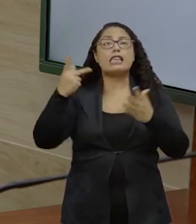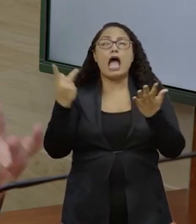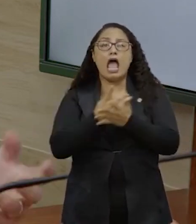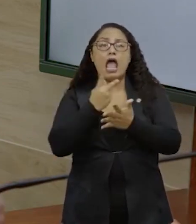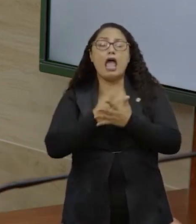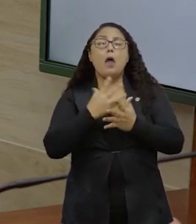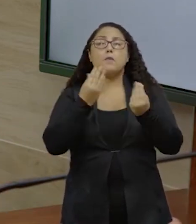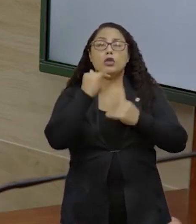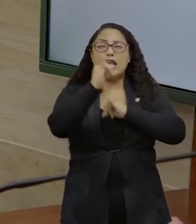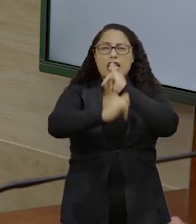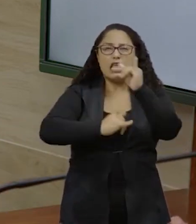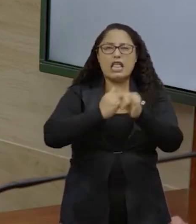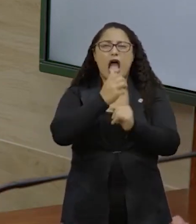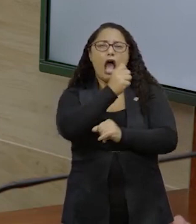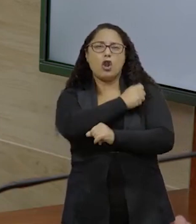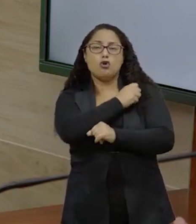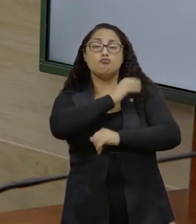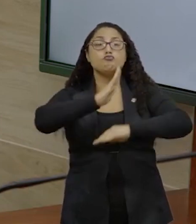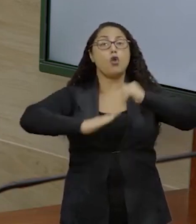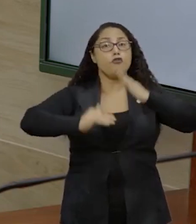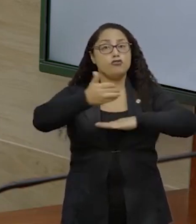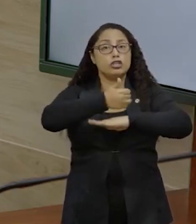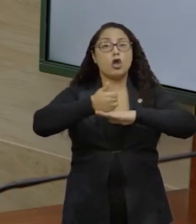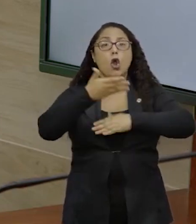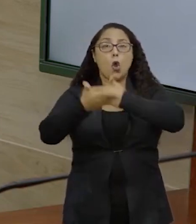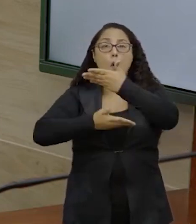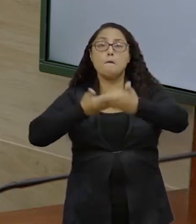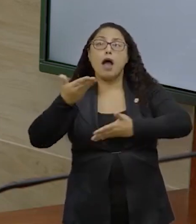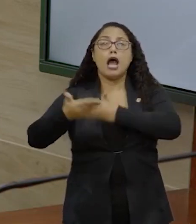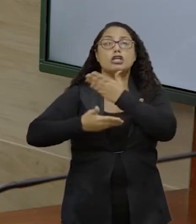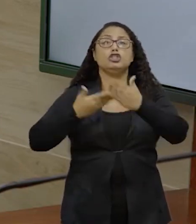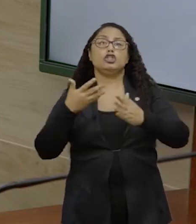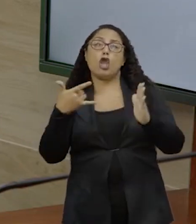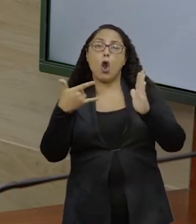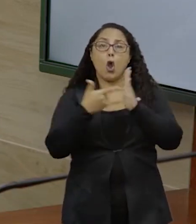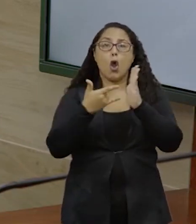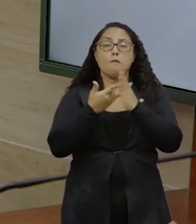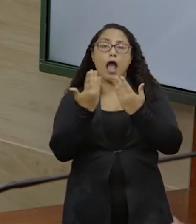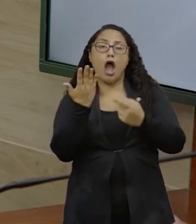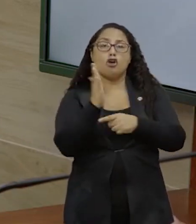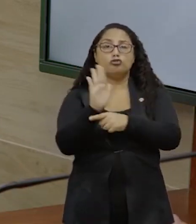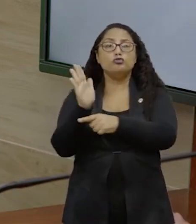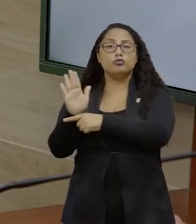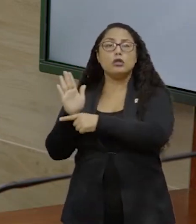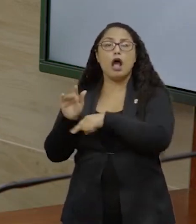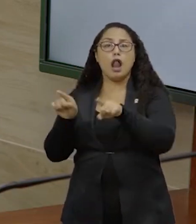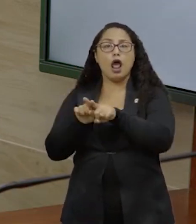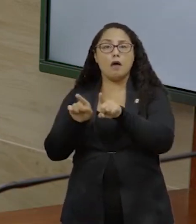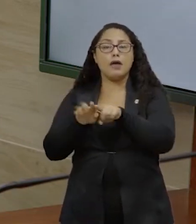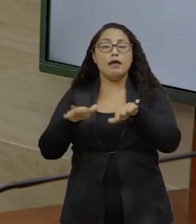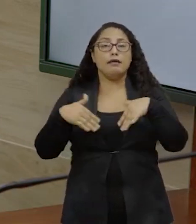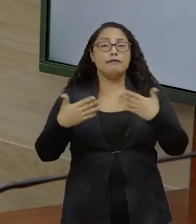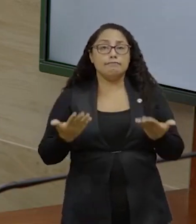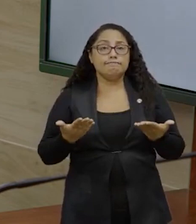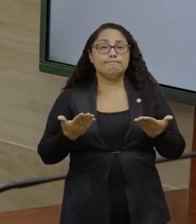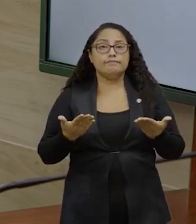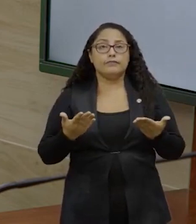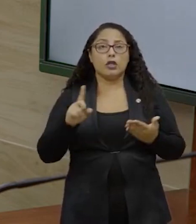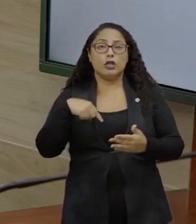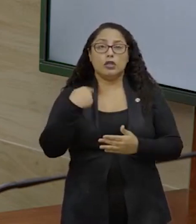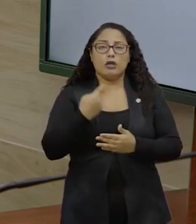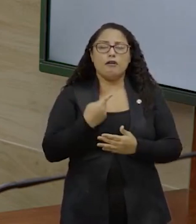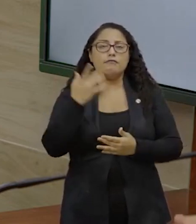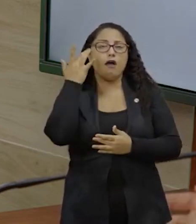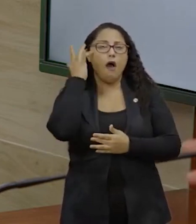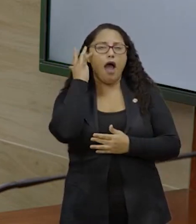internet muitos alunos, muitos profissionais, eles compartilham código, né, para se ajudar. Sim. E aí, né,